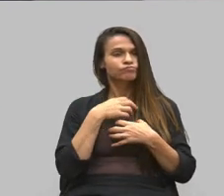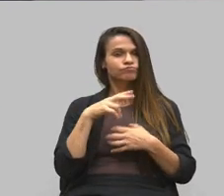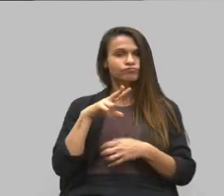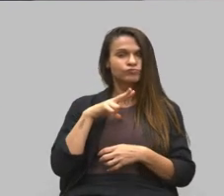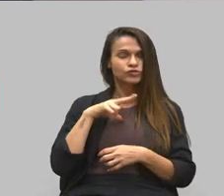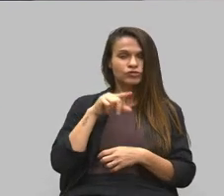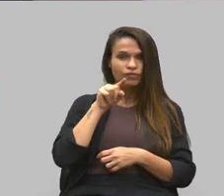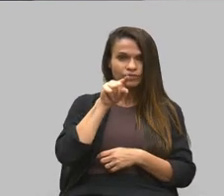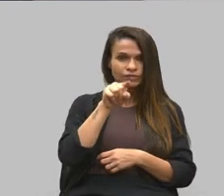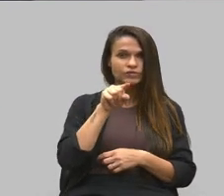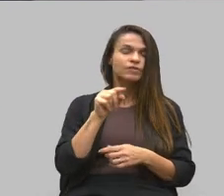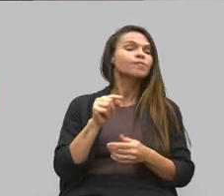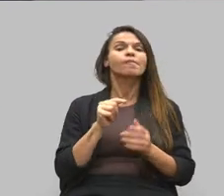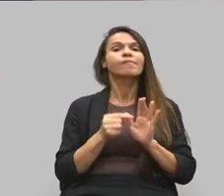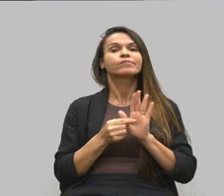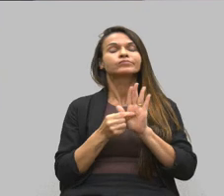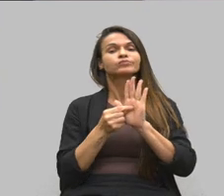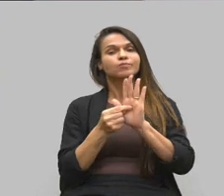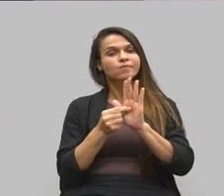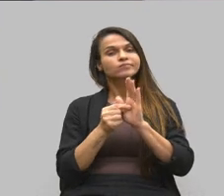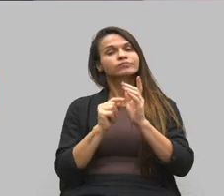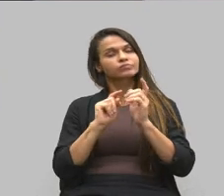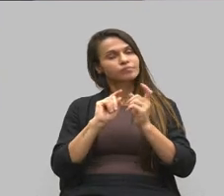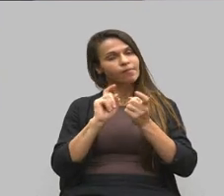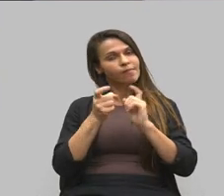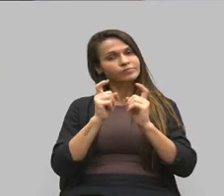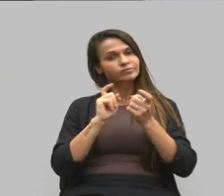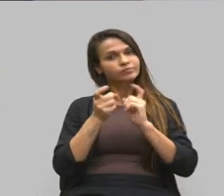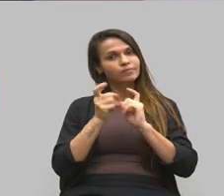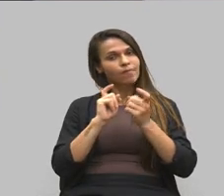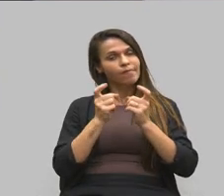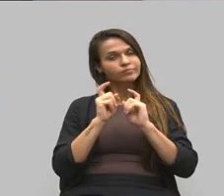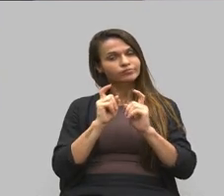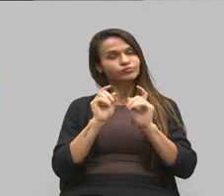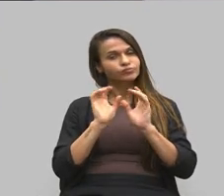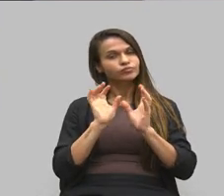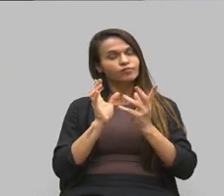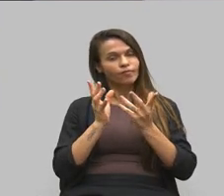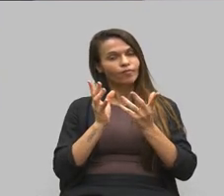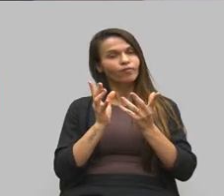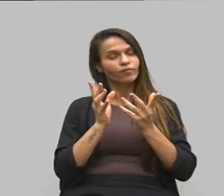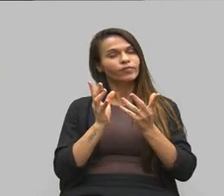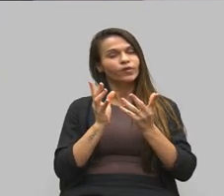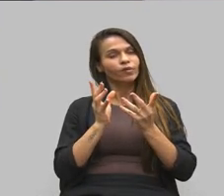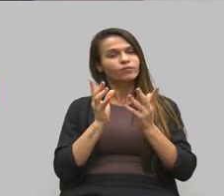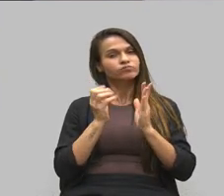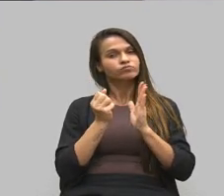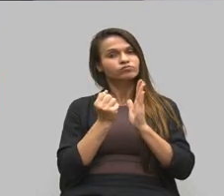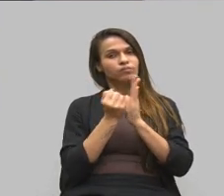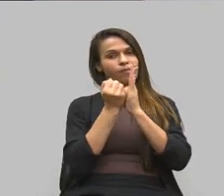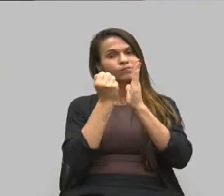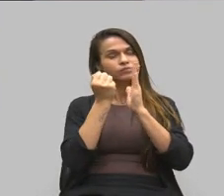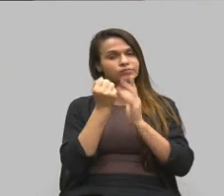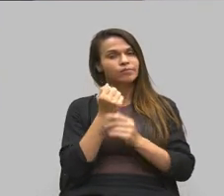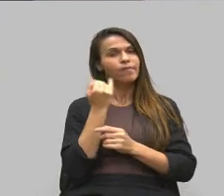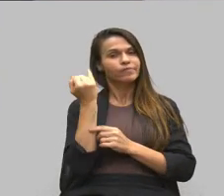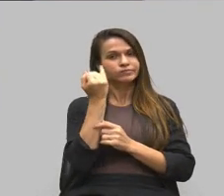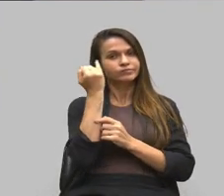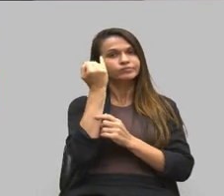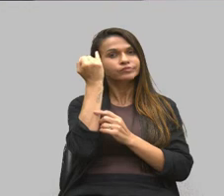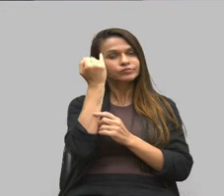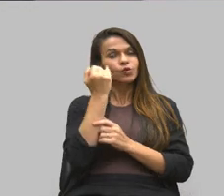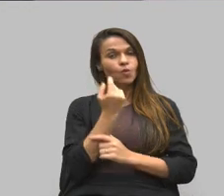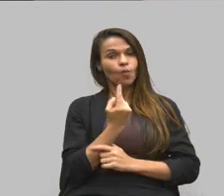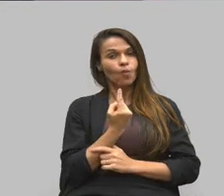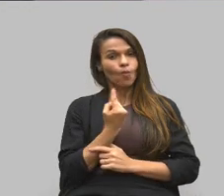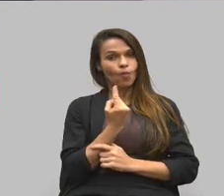você faz a nossa audiência ser uma audiência muito muito muito importante e única